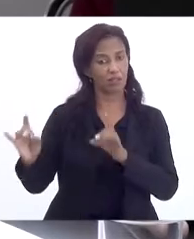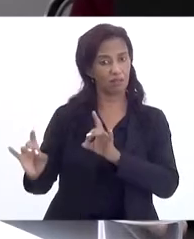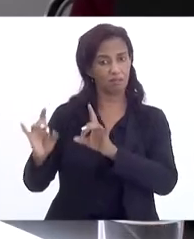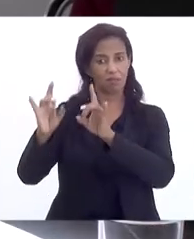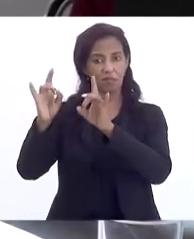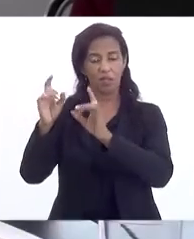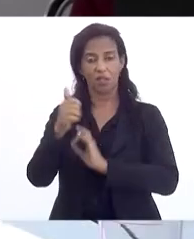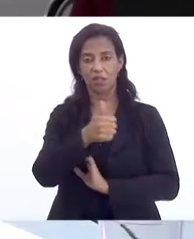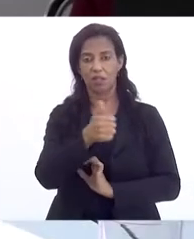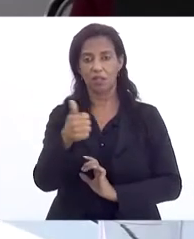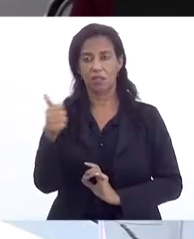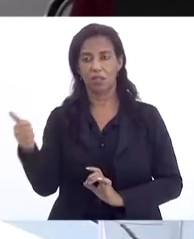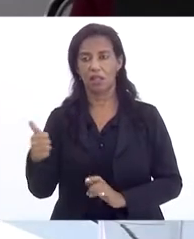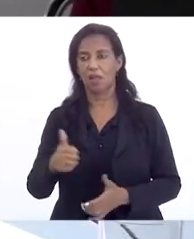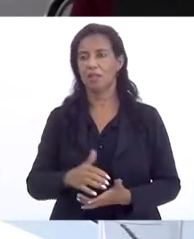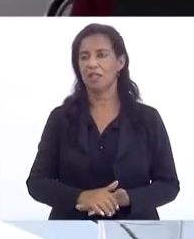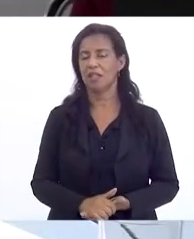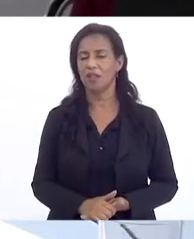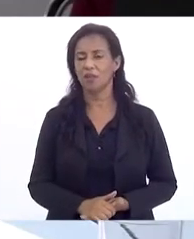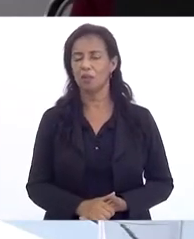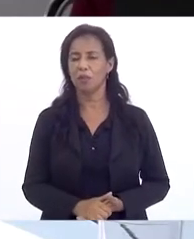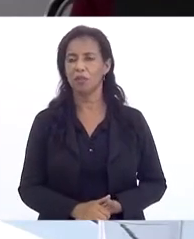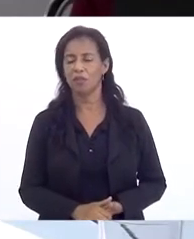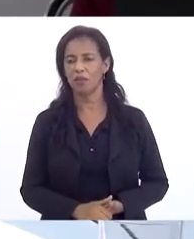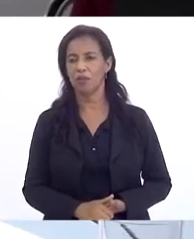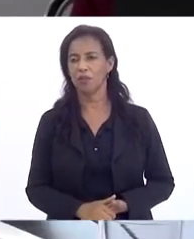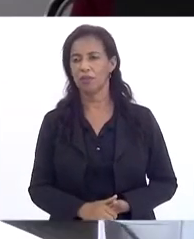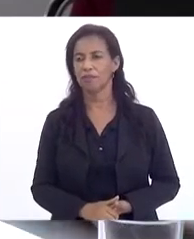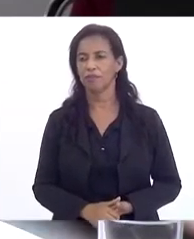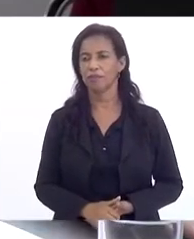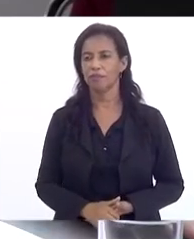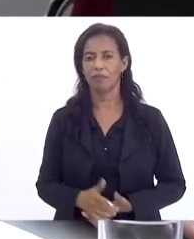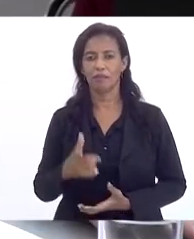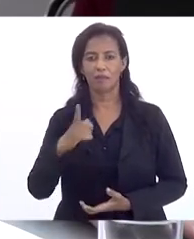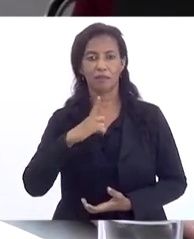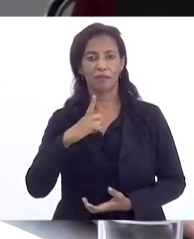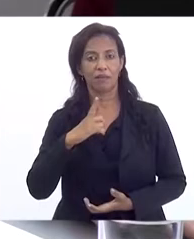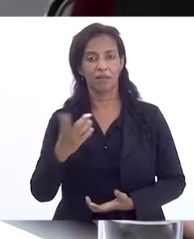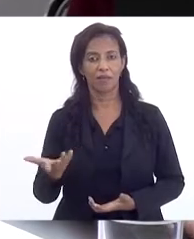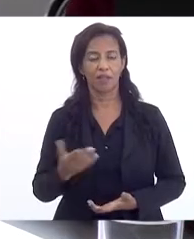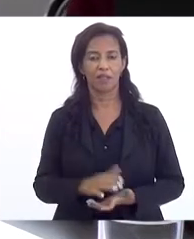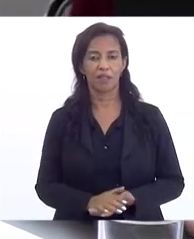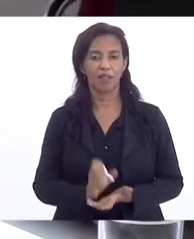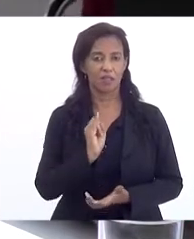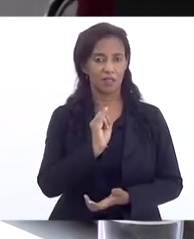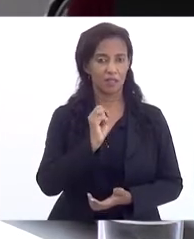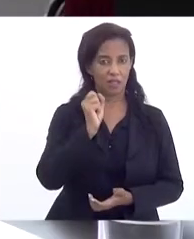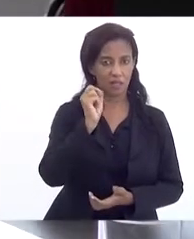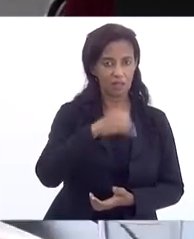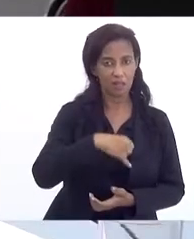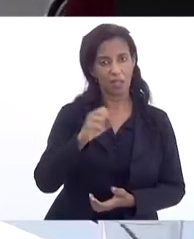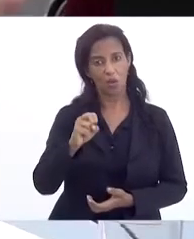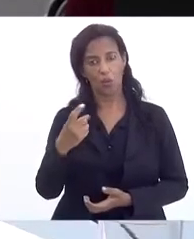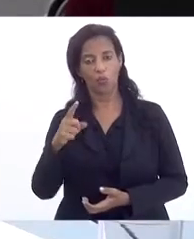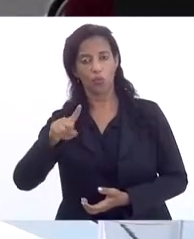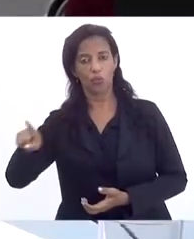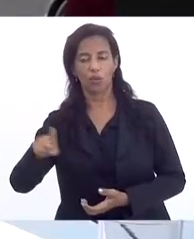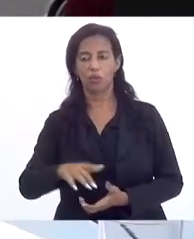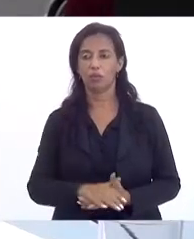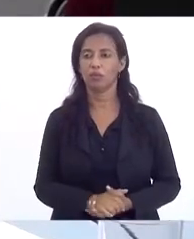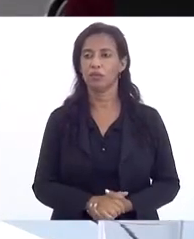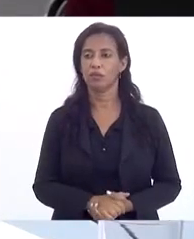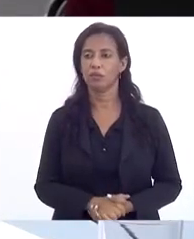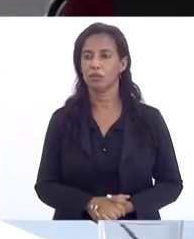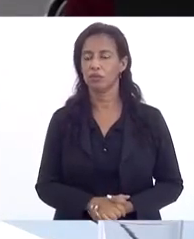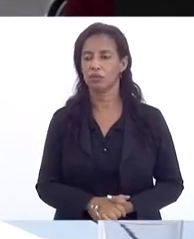no 111 do CTB, a gente tem que examinar isso tudo para ver se o projeto prossegue ou não. Eu prefiro até que prossiga, mas vamos